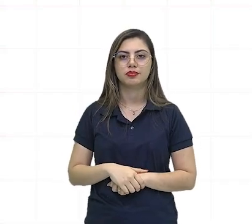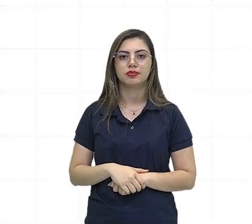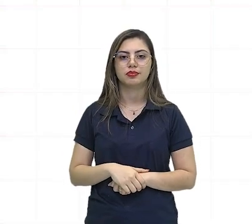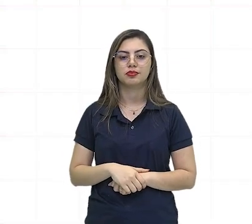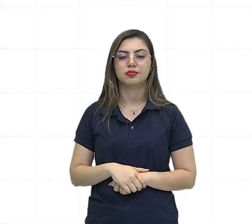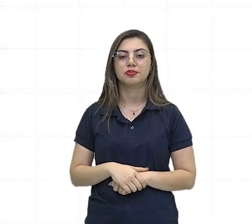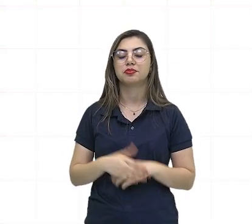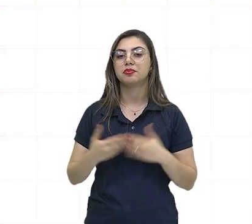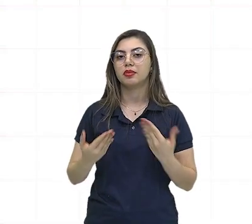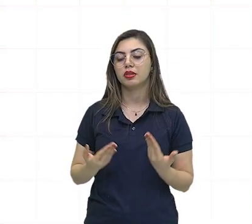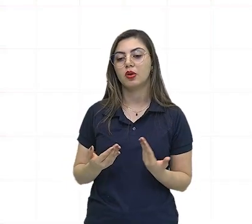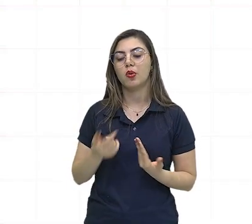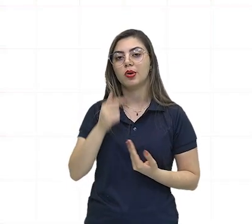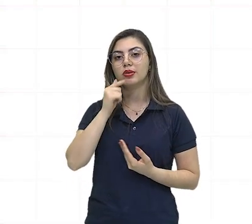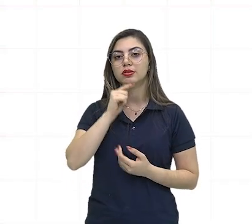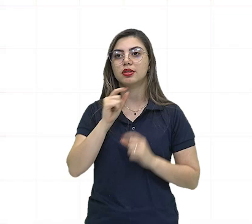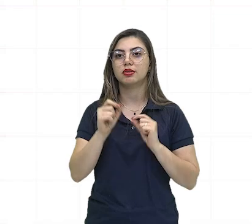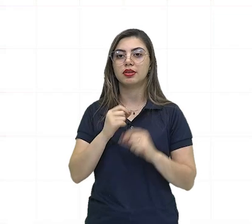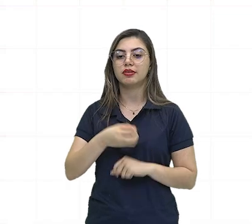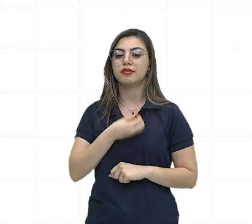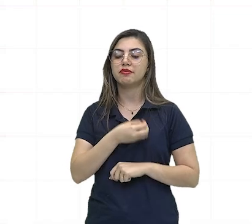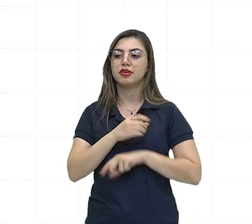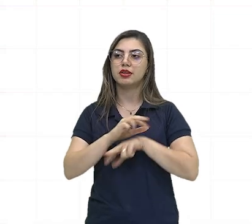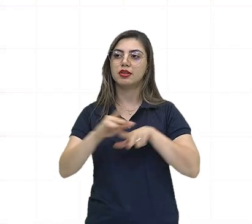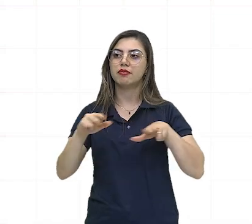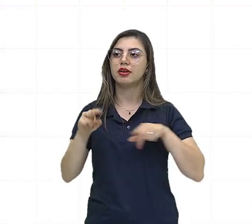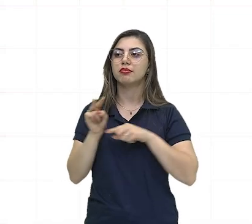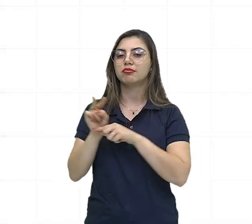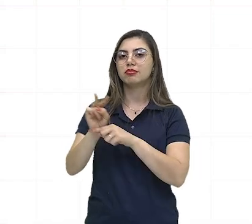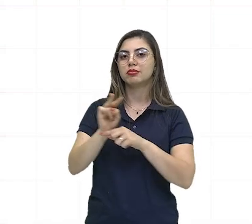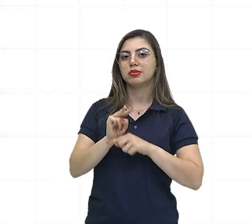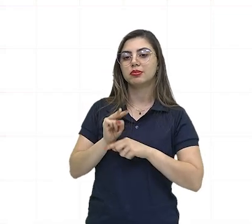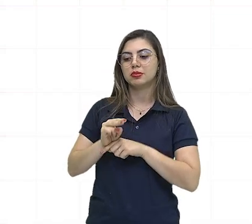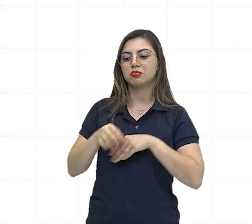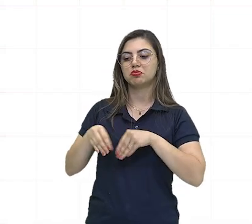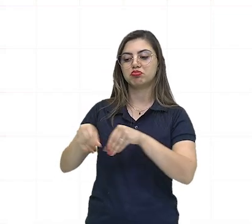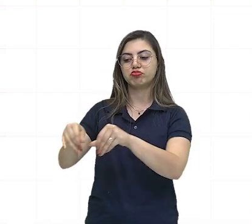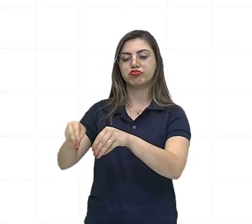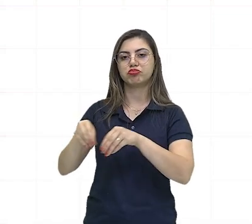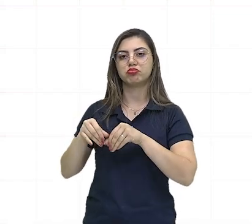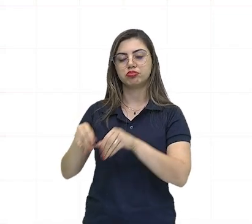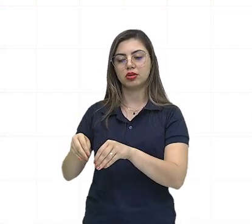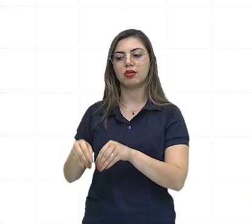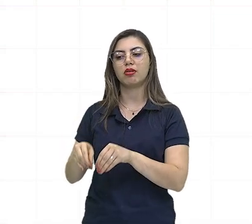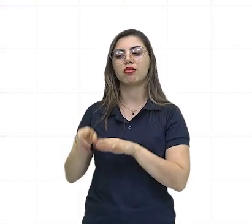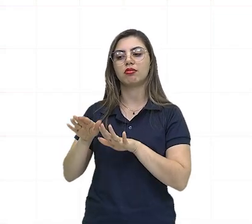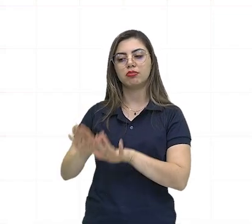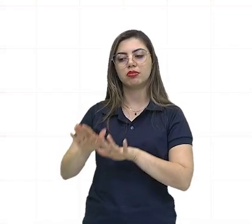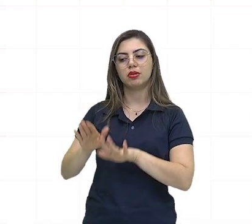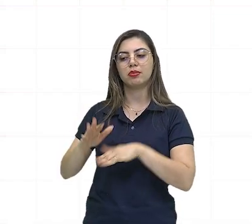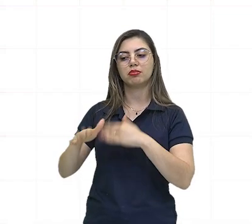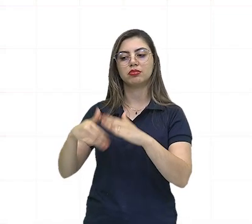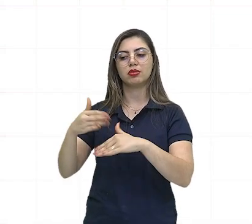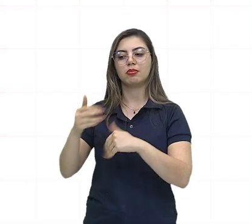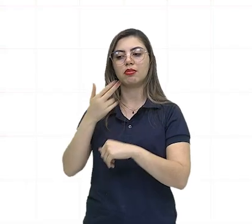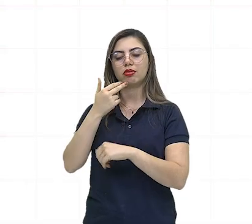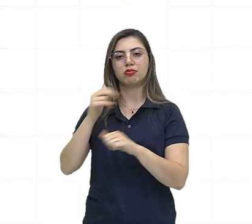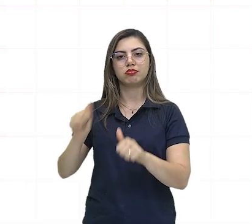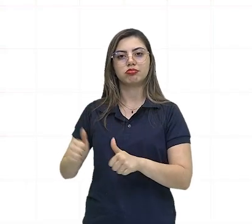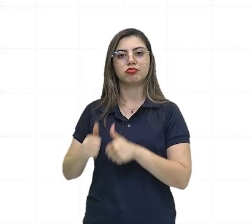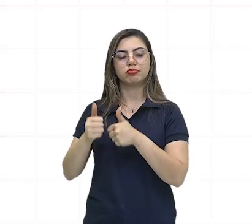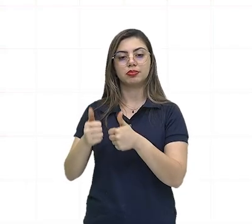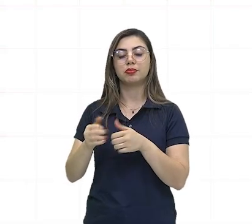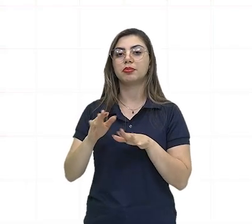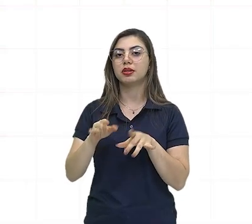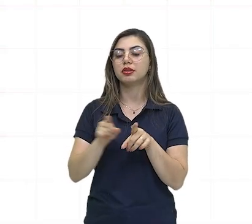né? Ajudando a preservar a biodiversidade e a conservar os solos. Então, os produtores eles utilizam também